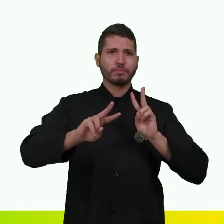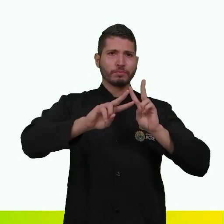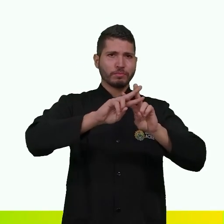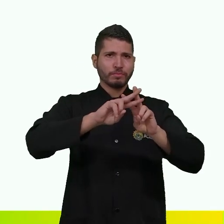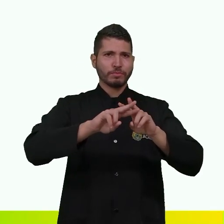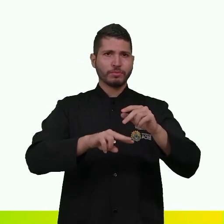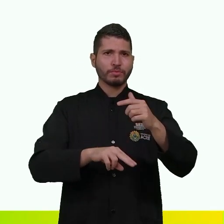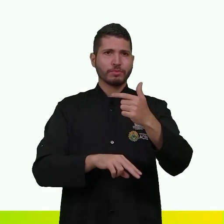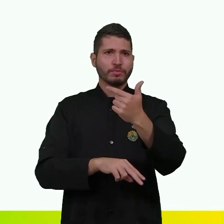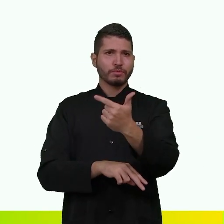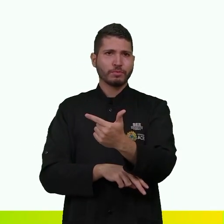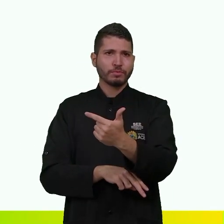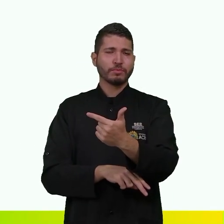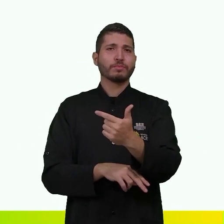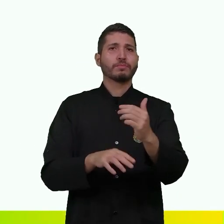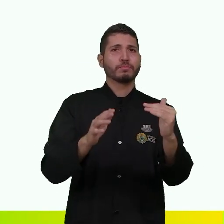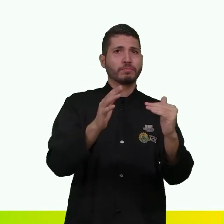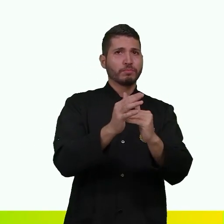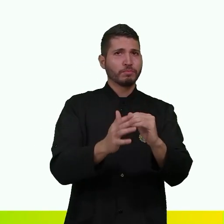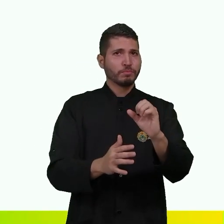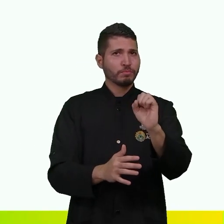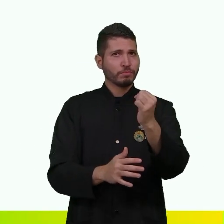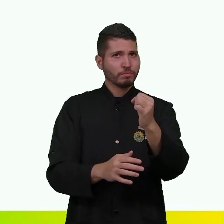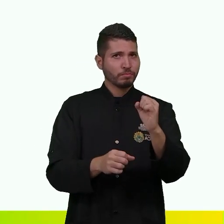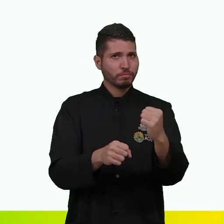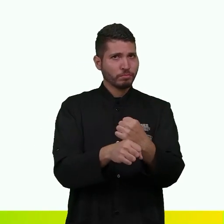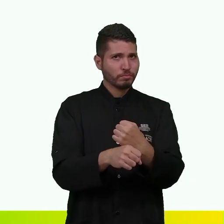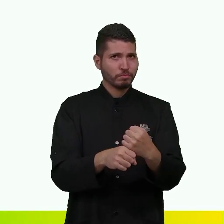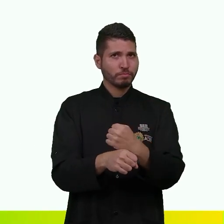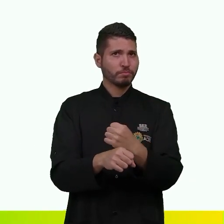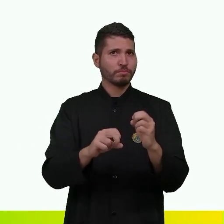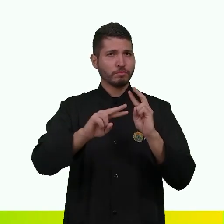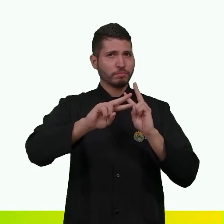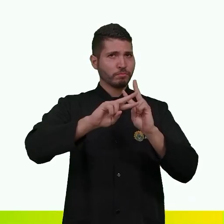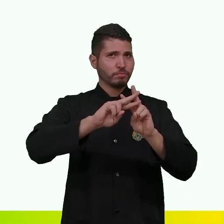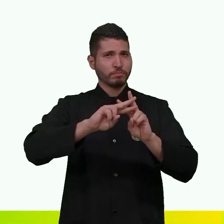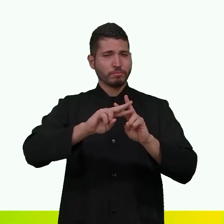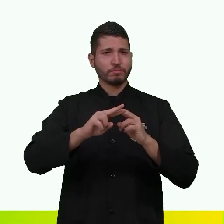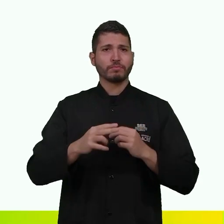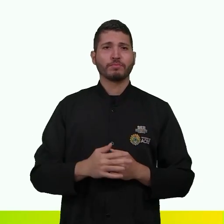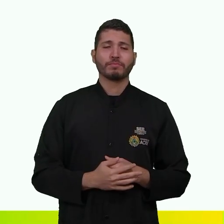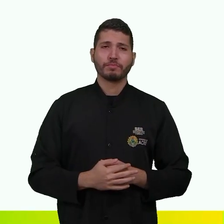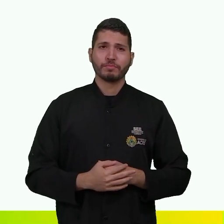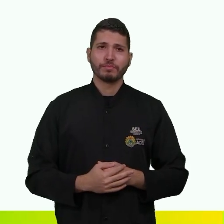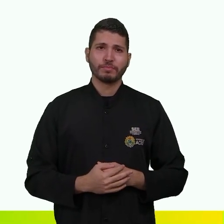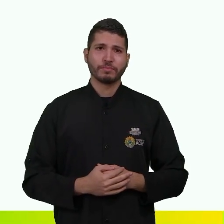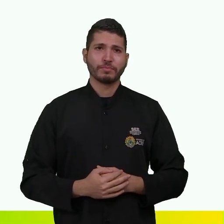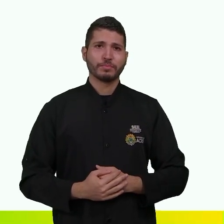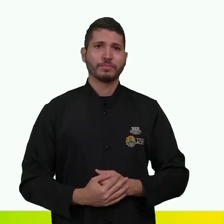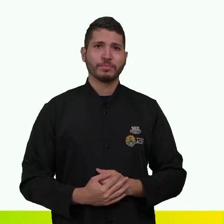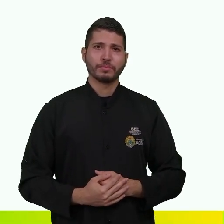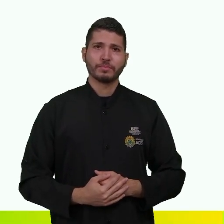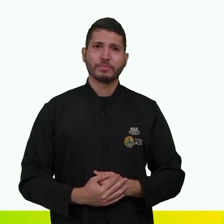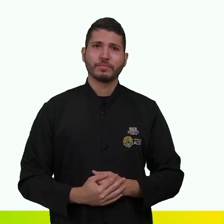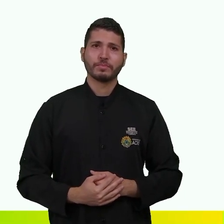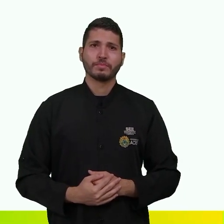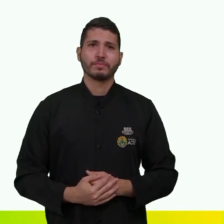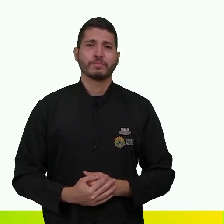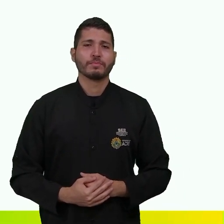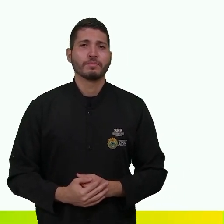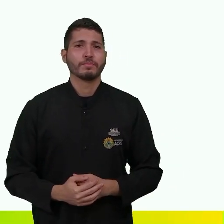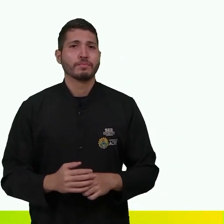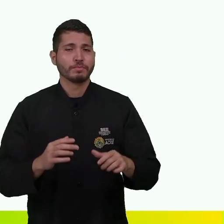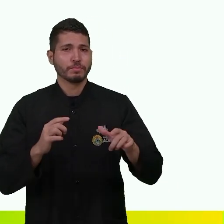violência. Então, mais que nunca, isso é uma responsabilidade trabalhista. Empregadores